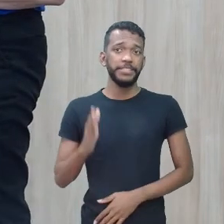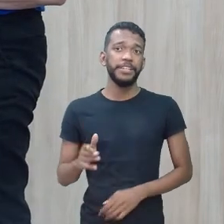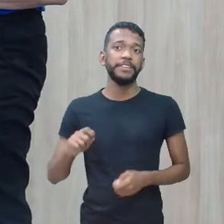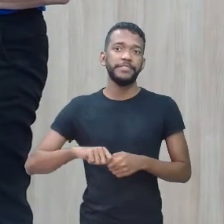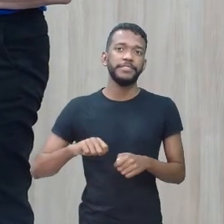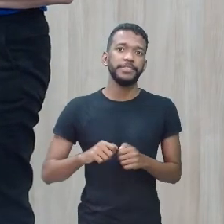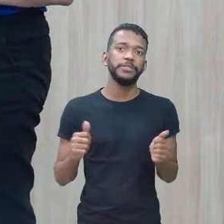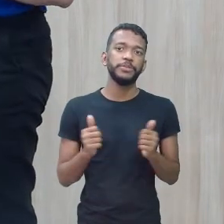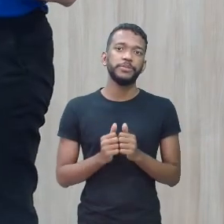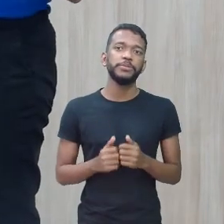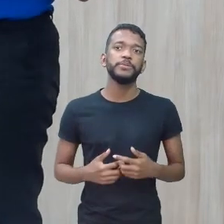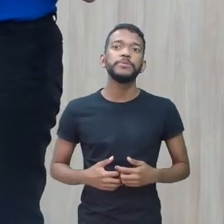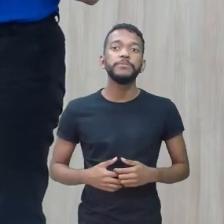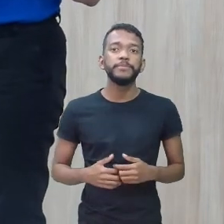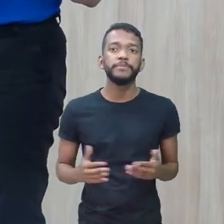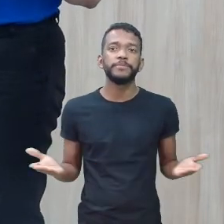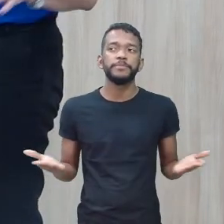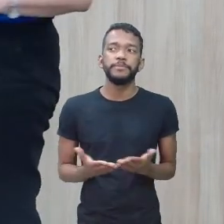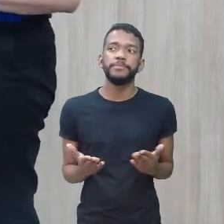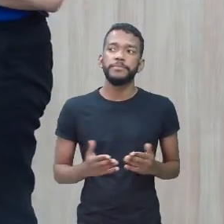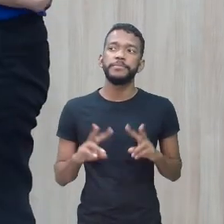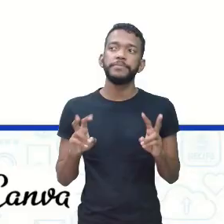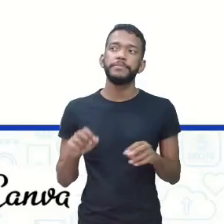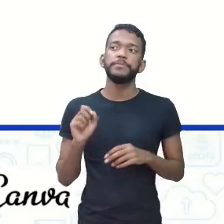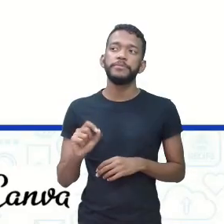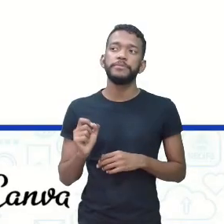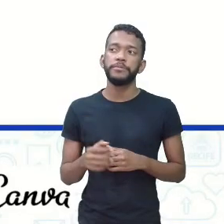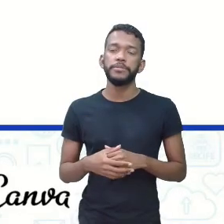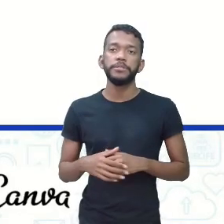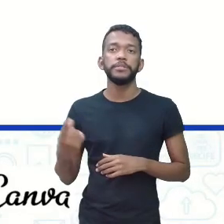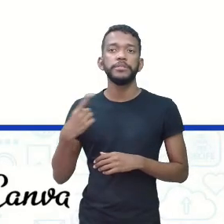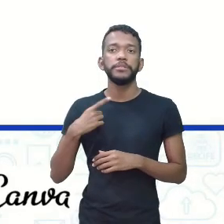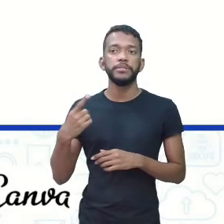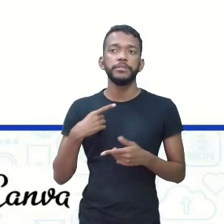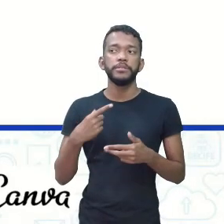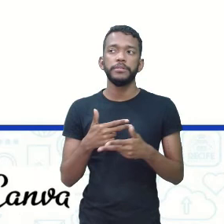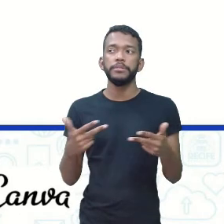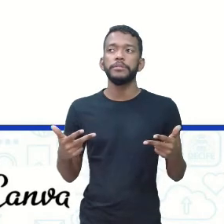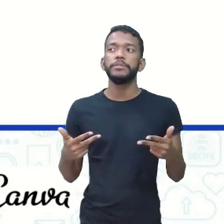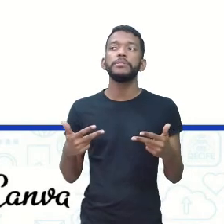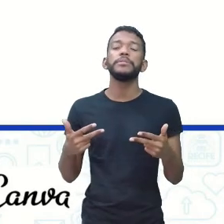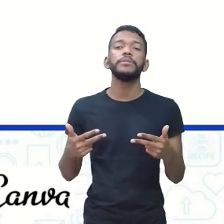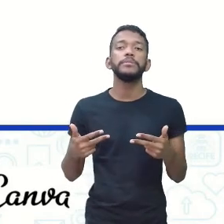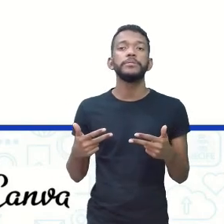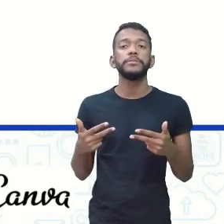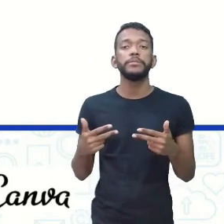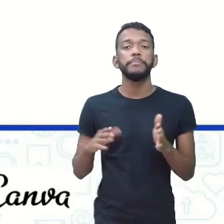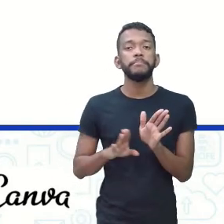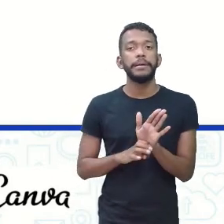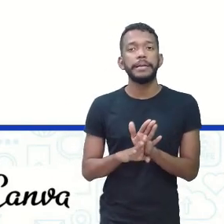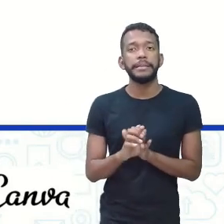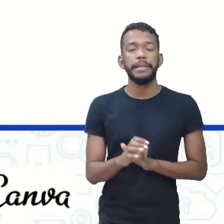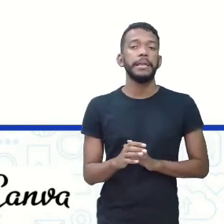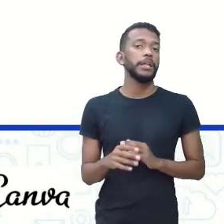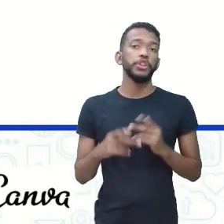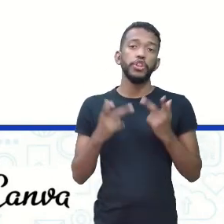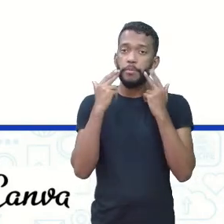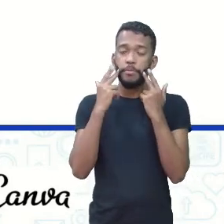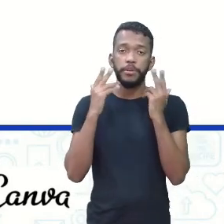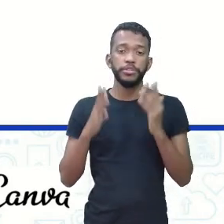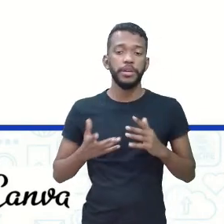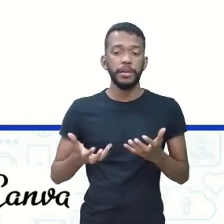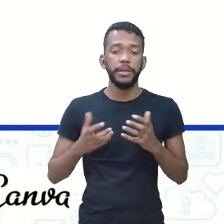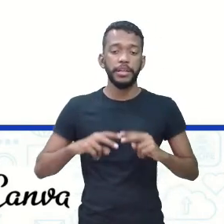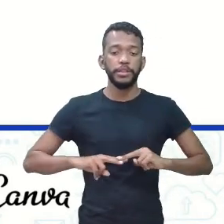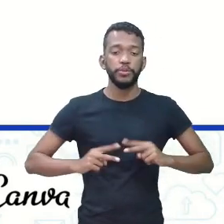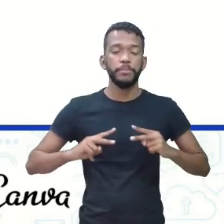fazendo juntos. Outra questão. As células bacterianas, elas normalmente se reproduzem duplicando